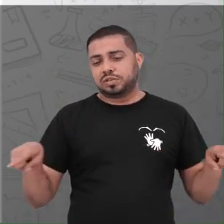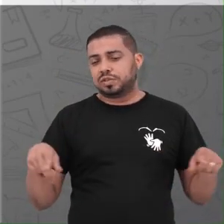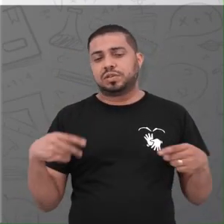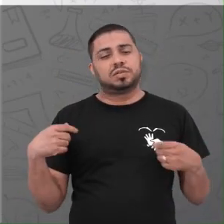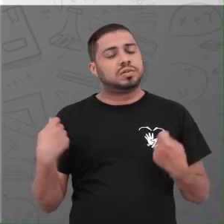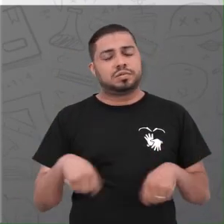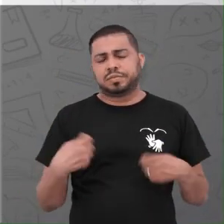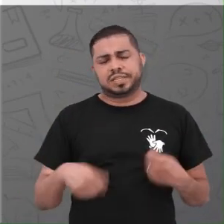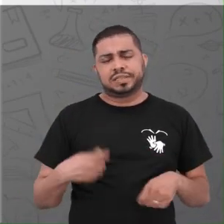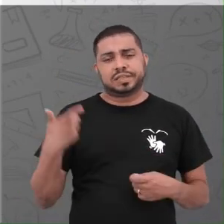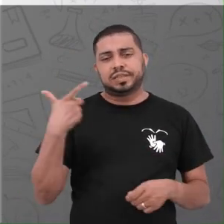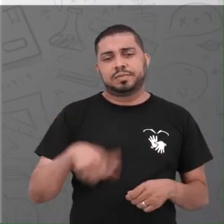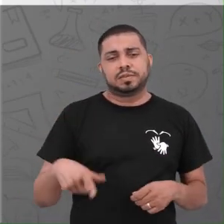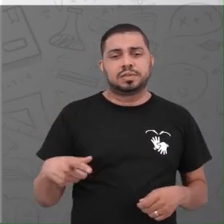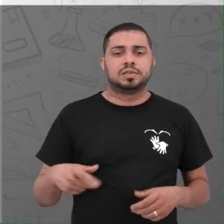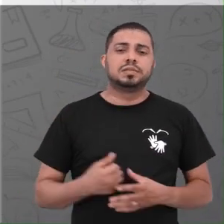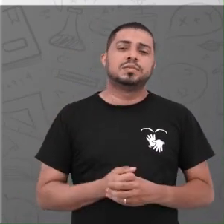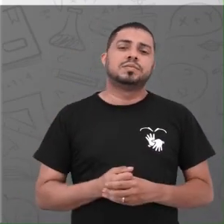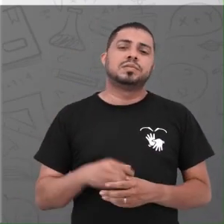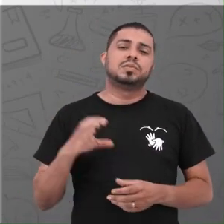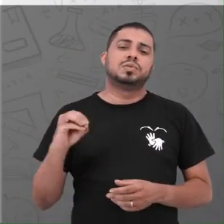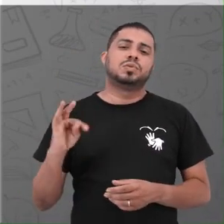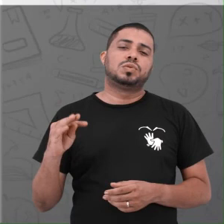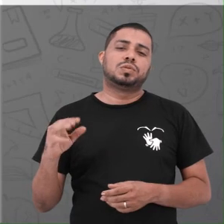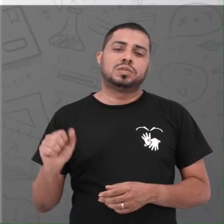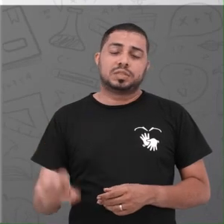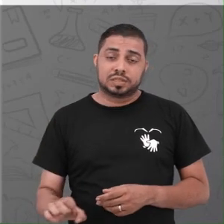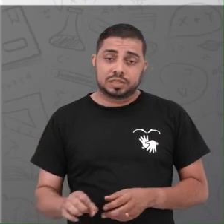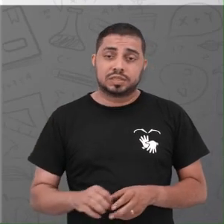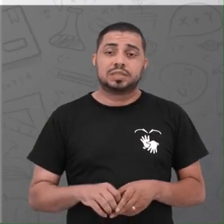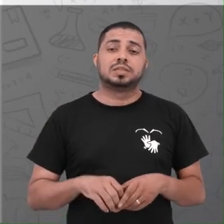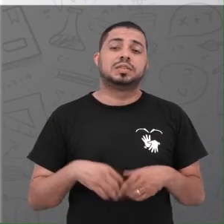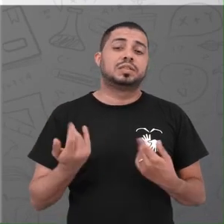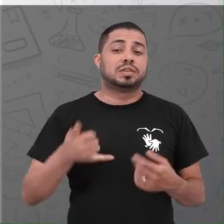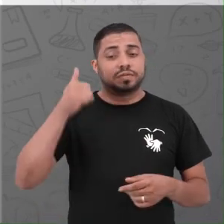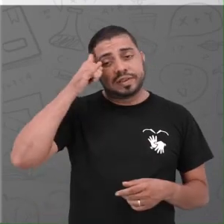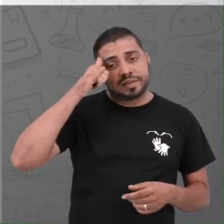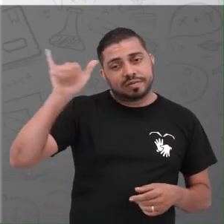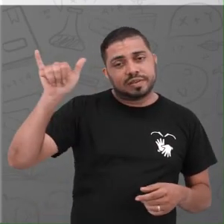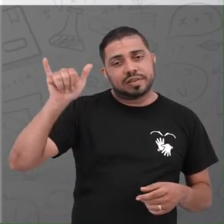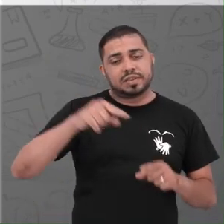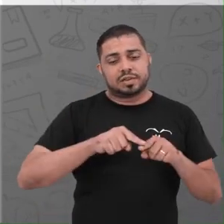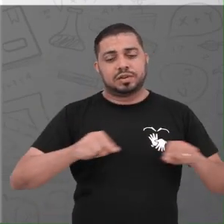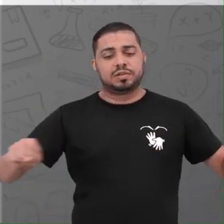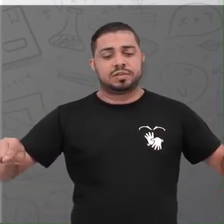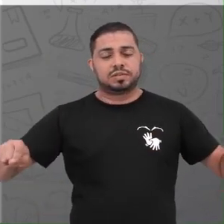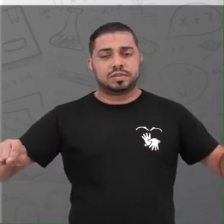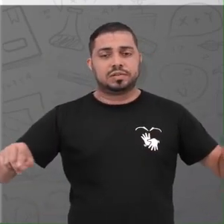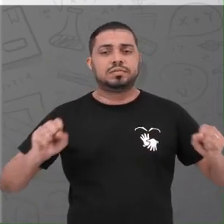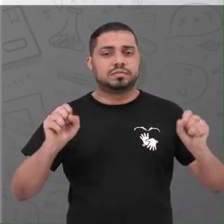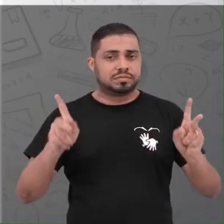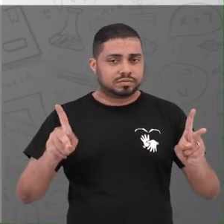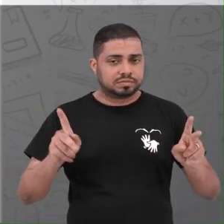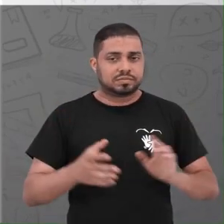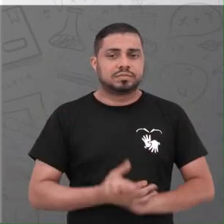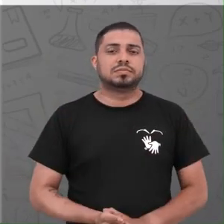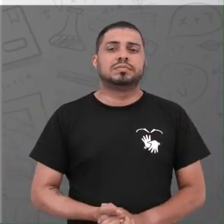também no corte. Então, evitar essas cotagens ali na horizontal.